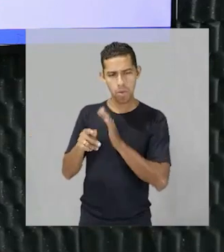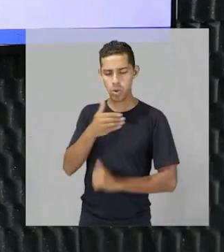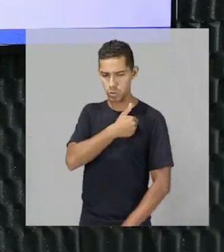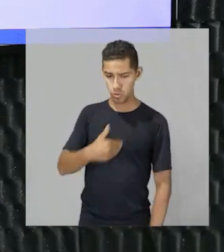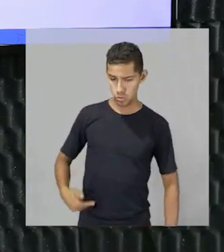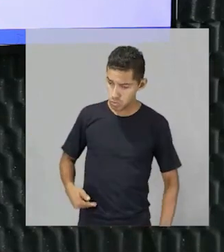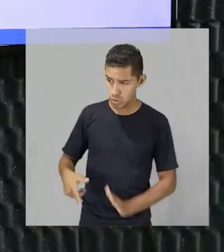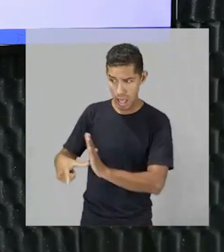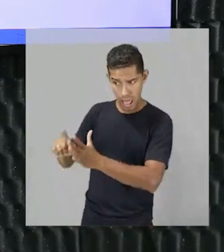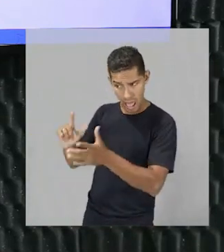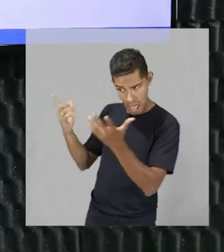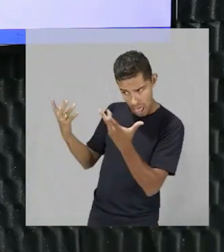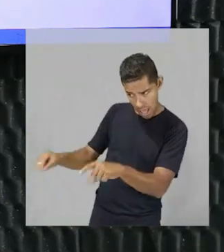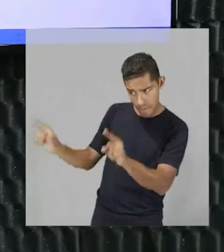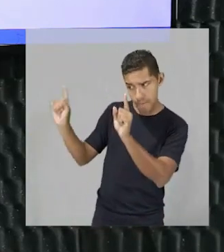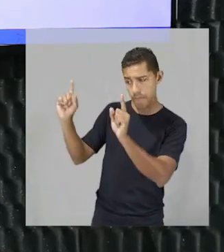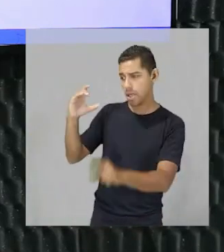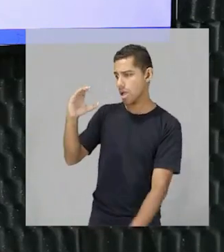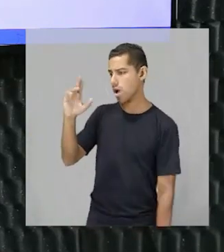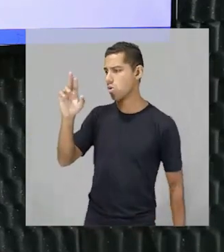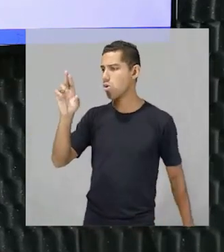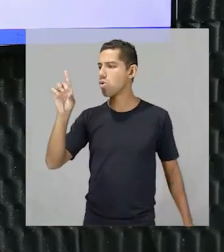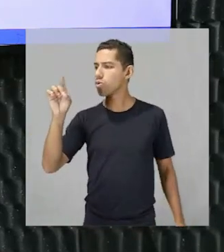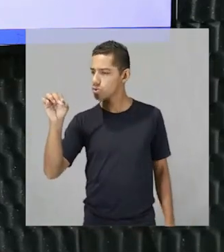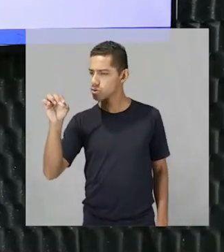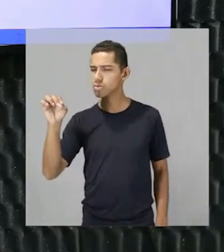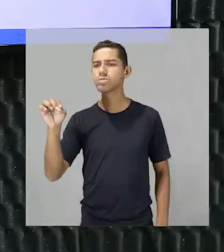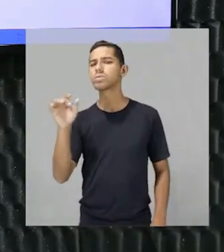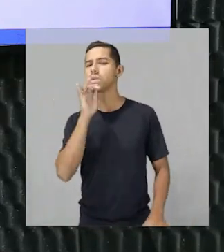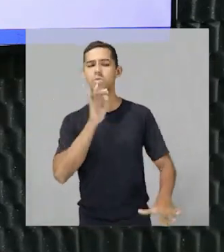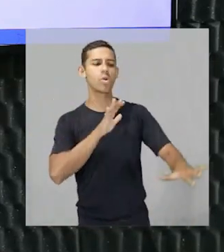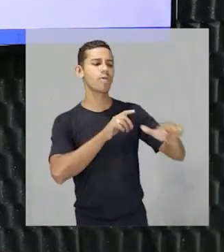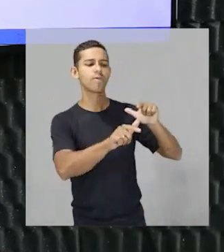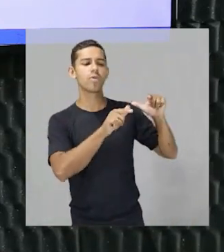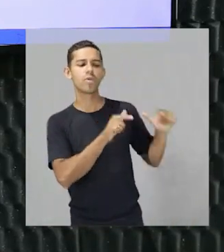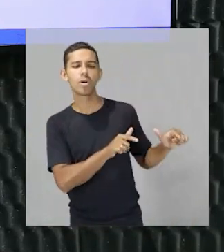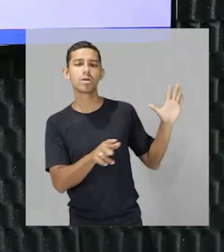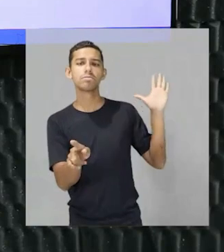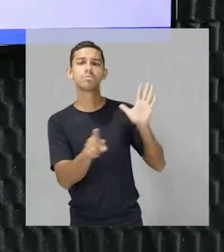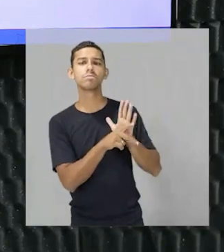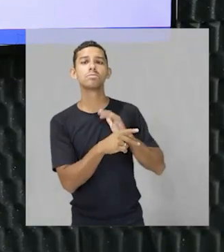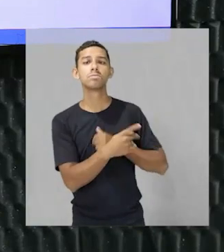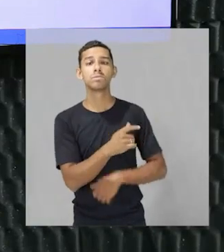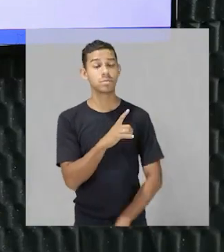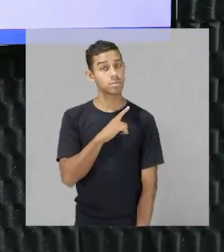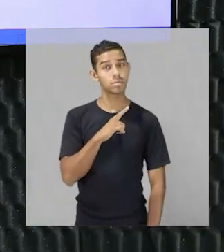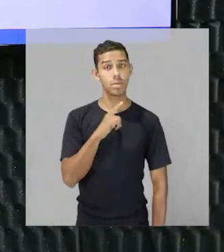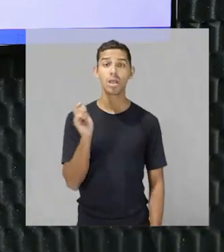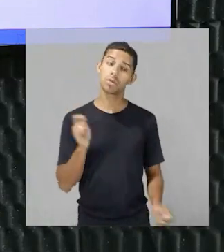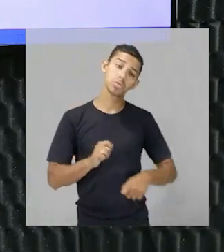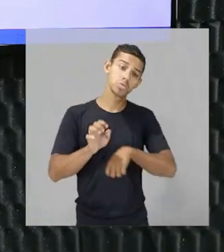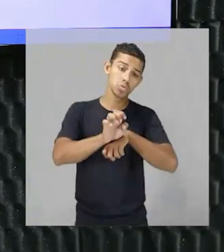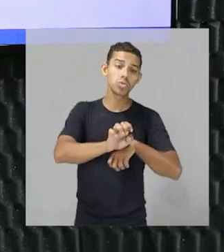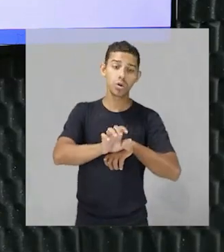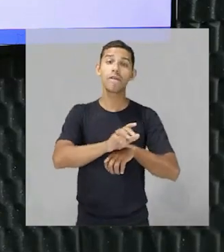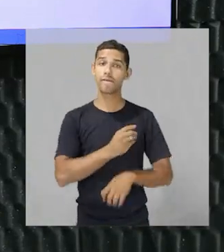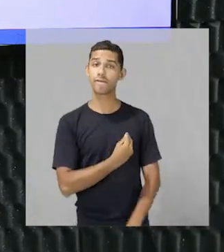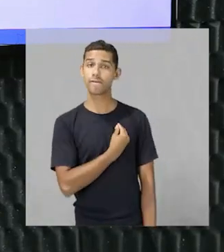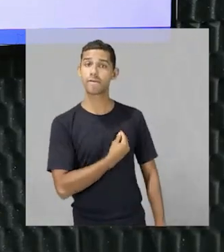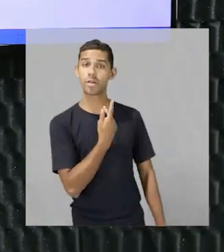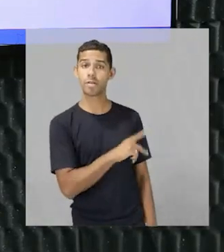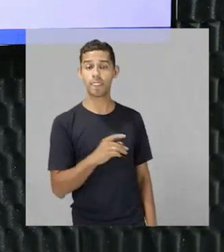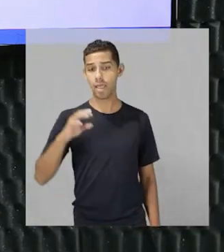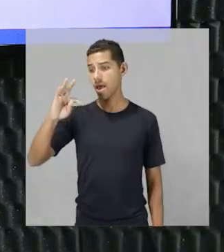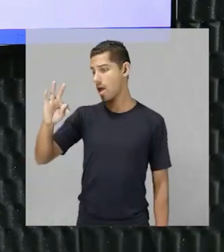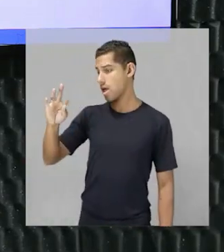anticurdo, tá? Por quê? Se o Kurdistão vier a se formar, nós teremos aí, galera, a fragmentação de estados já existentes, como, por exemplo, a